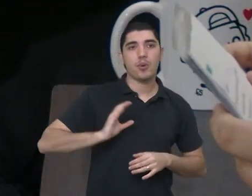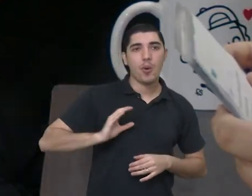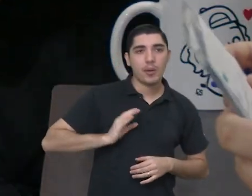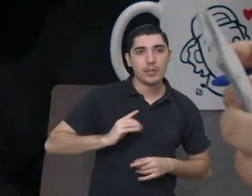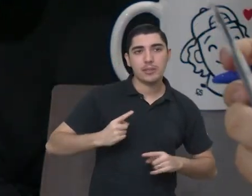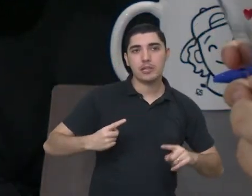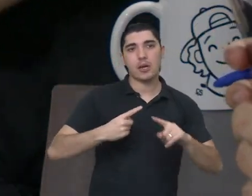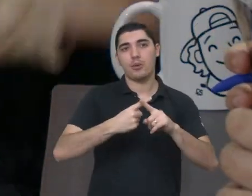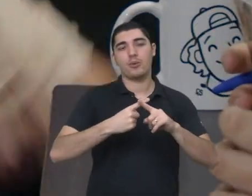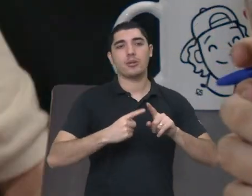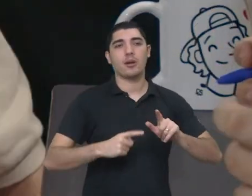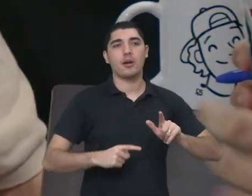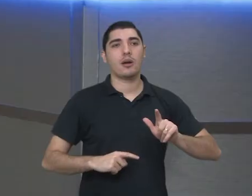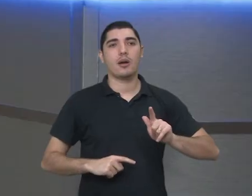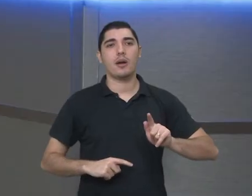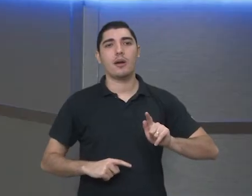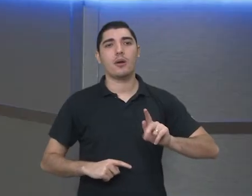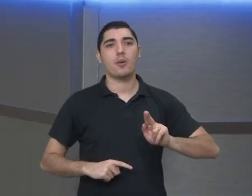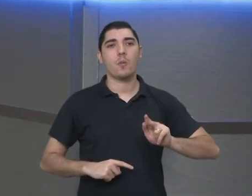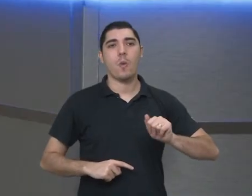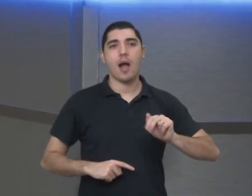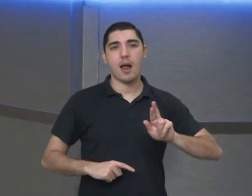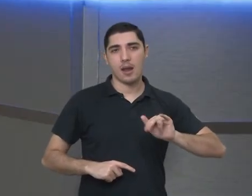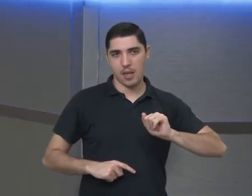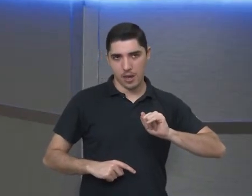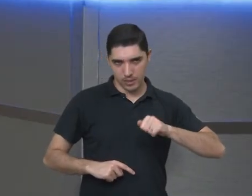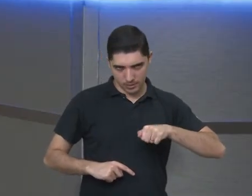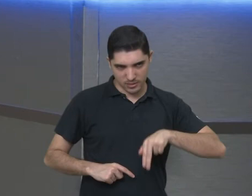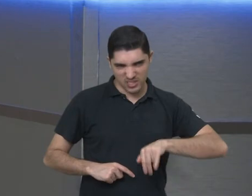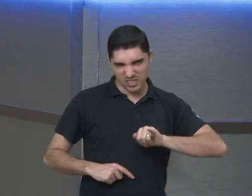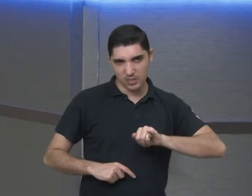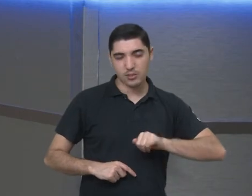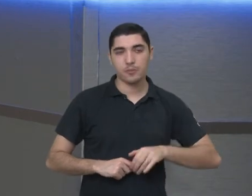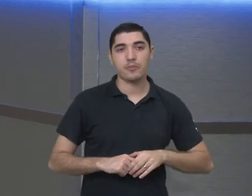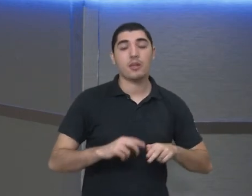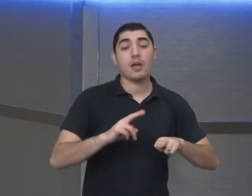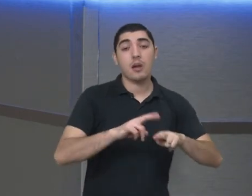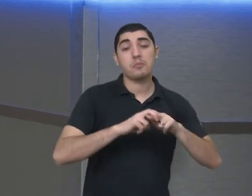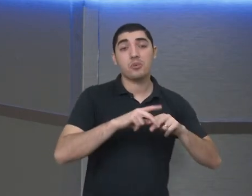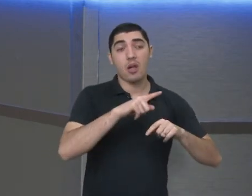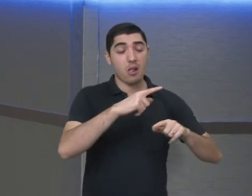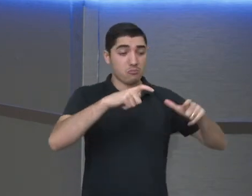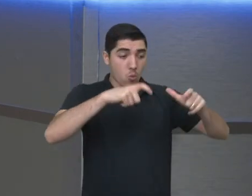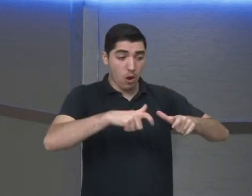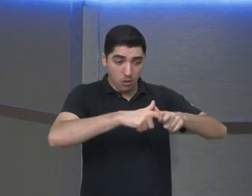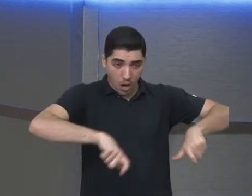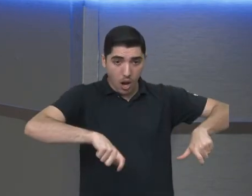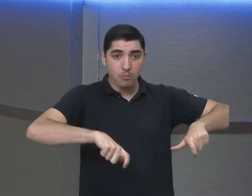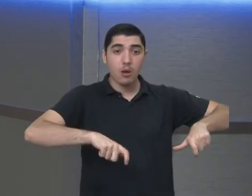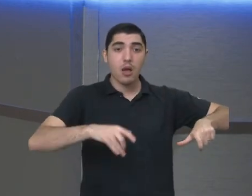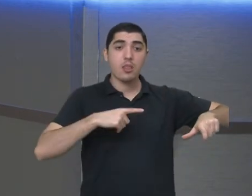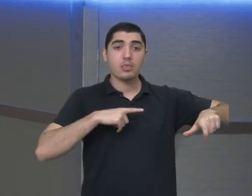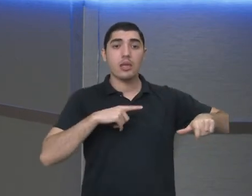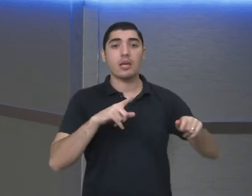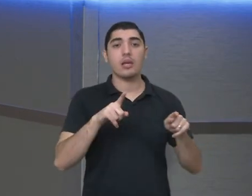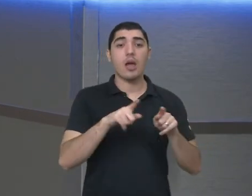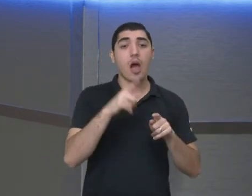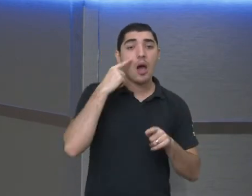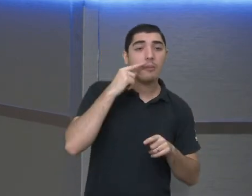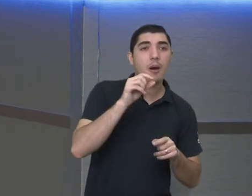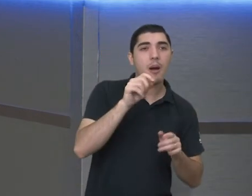repórter, eu entrei lá para ajudar o pessoal para comentar os jogos. Pô. E estamos lá até hoje. Cara, o seguinte, na sua época dava para viver só